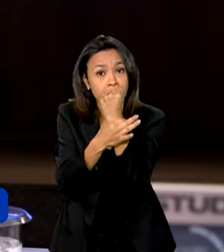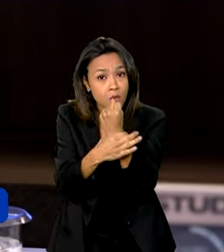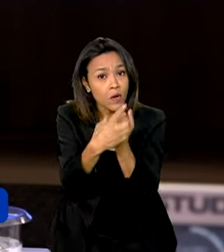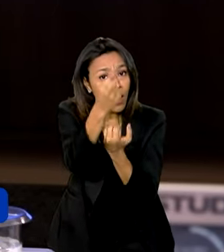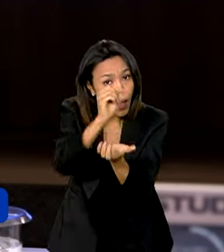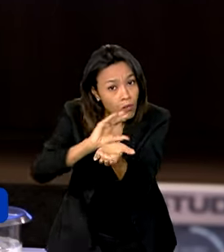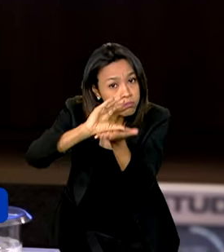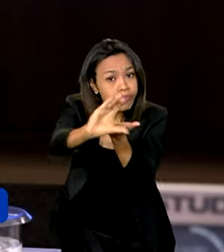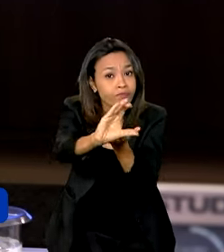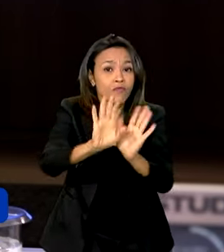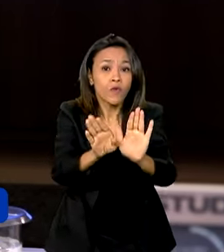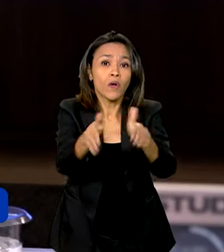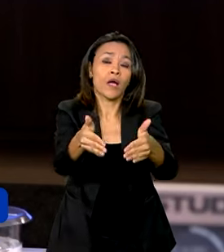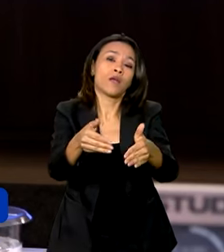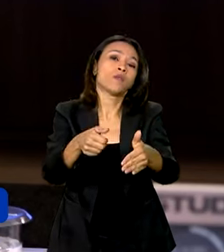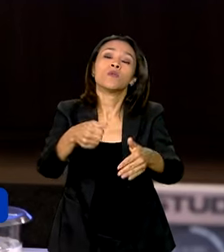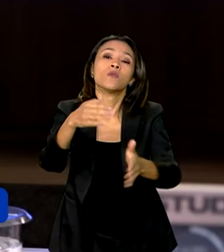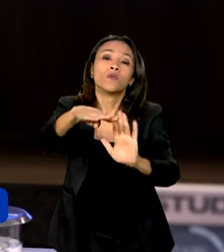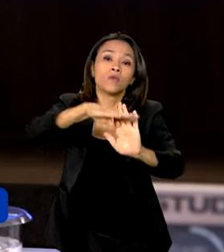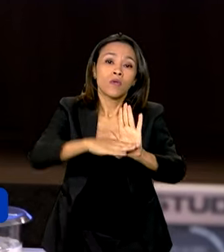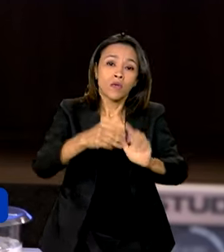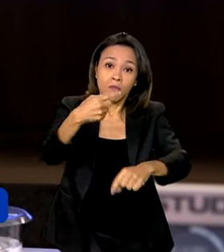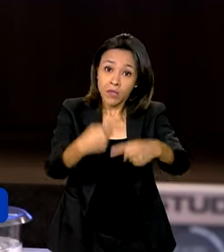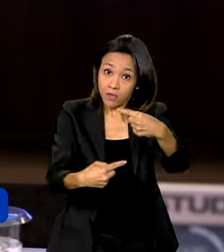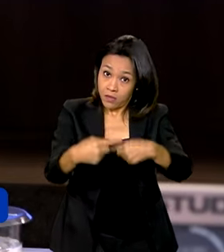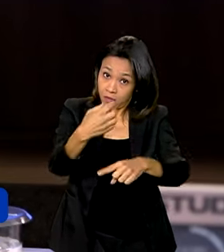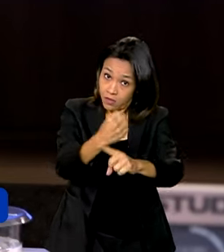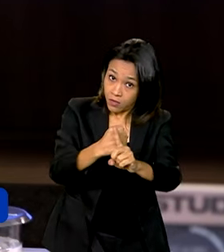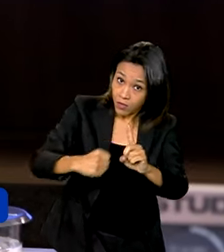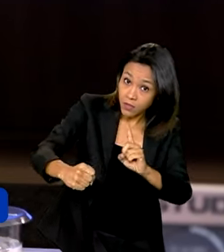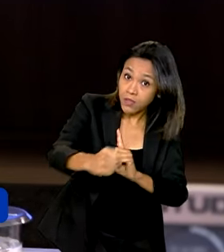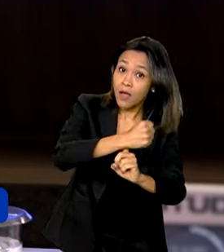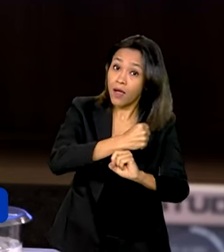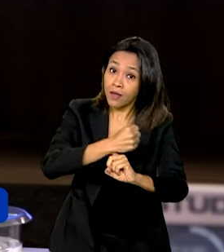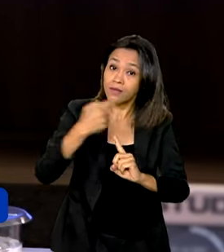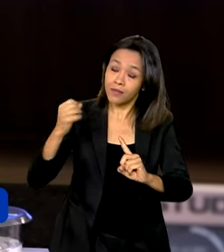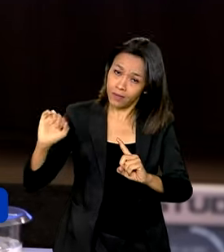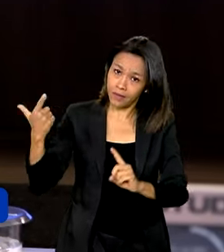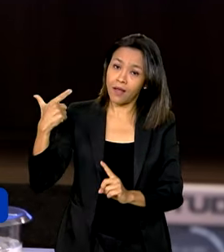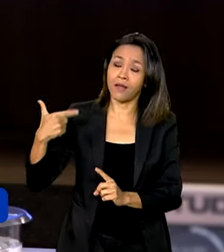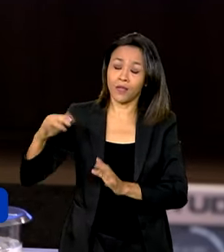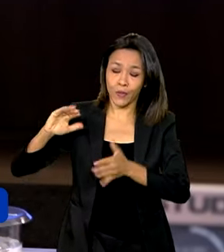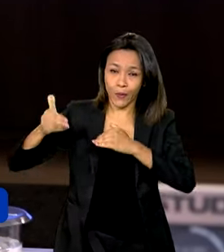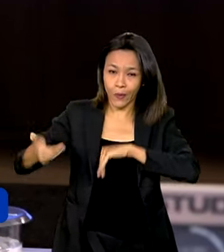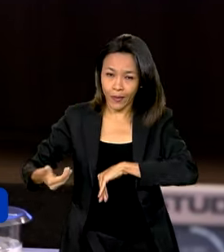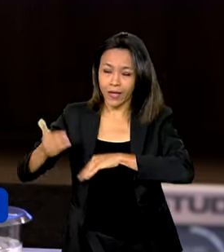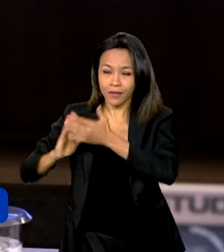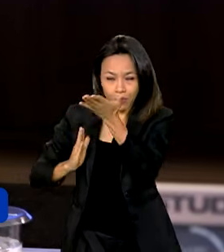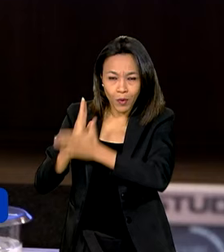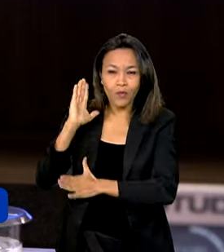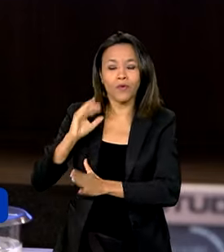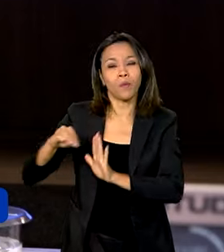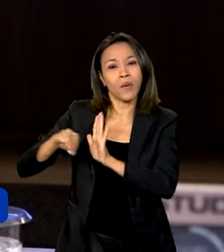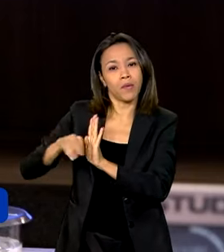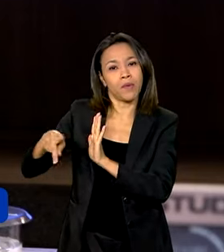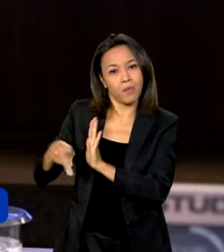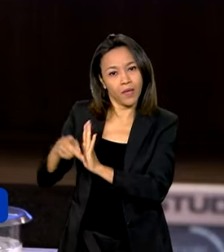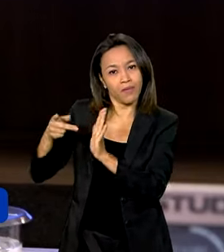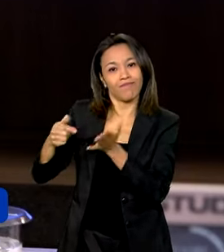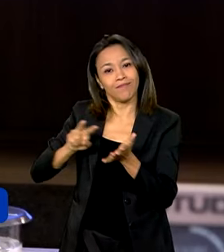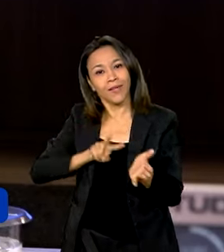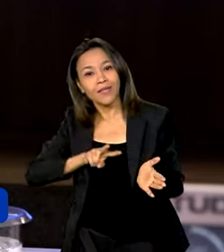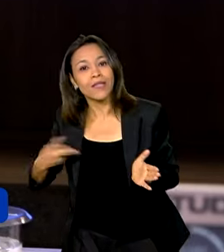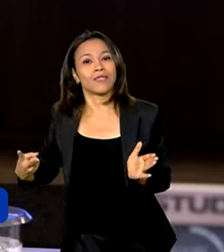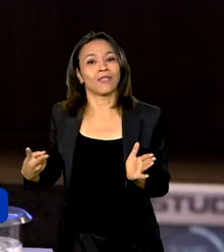sociais e claro a sensibilidade do congresso que aprovou a chamada emenda da transição então foi